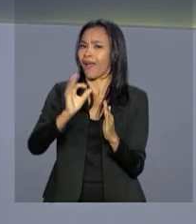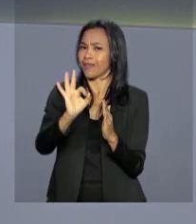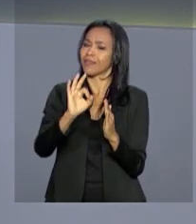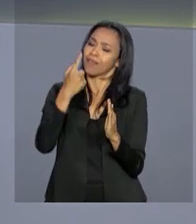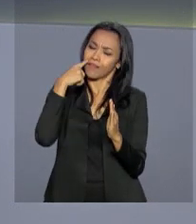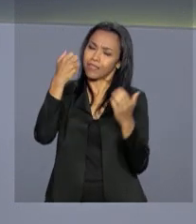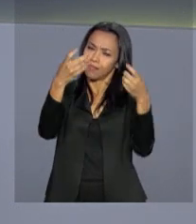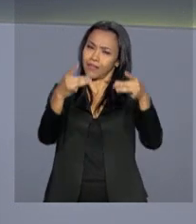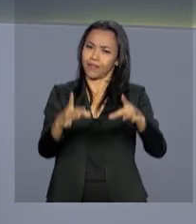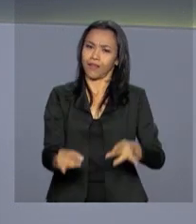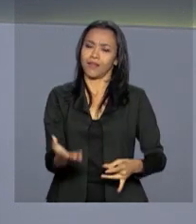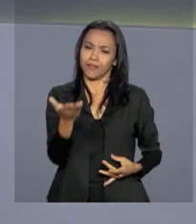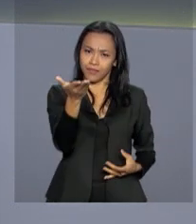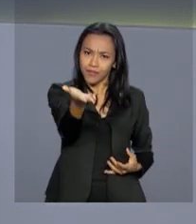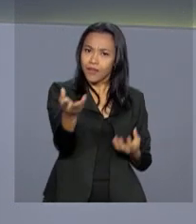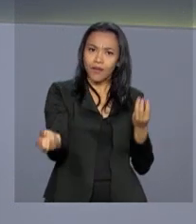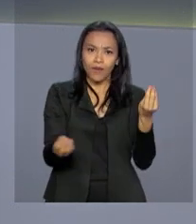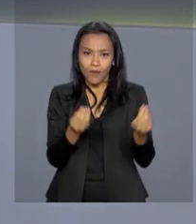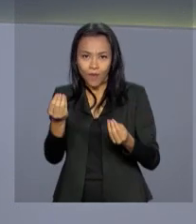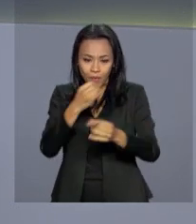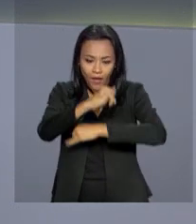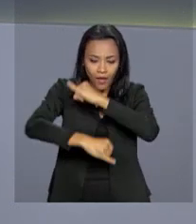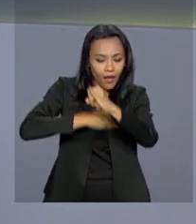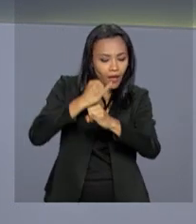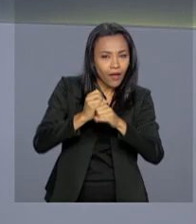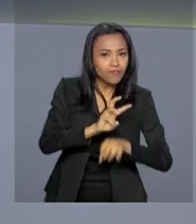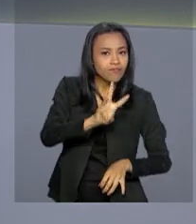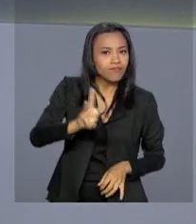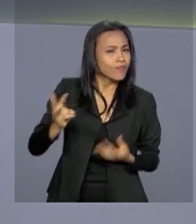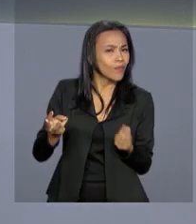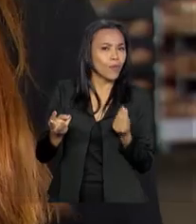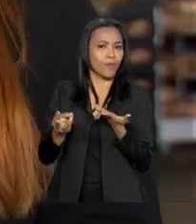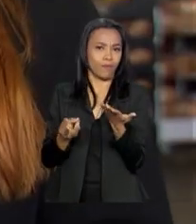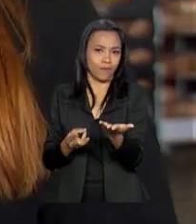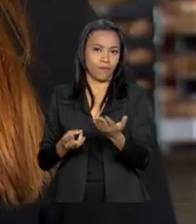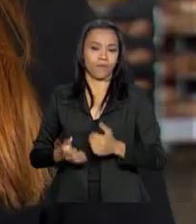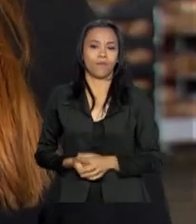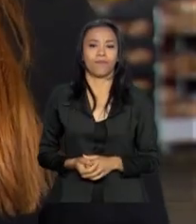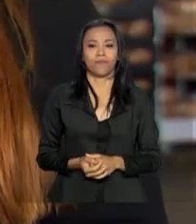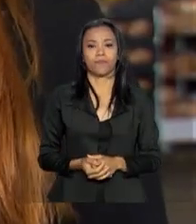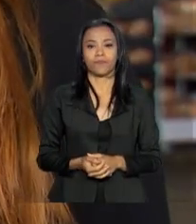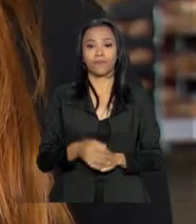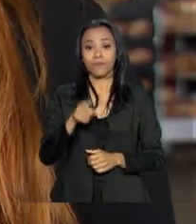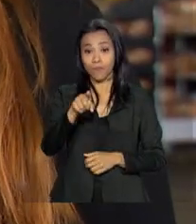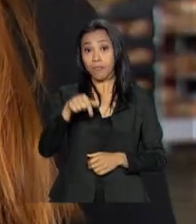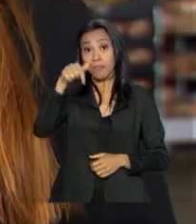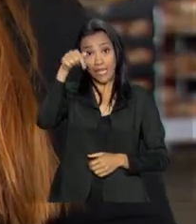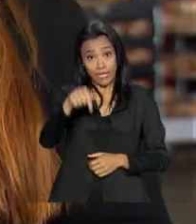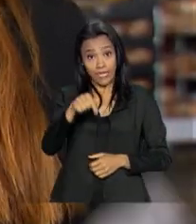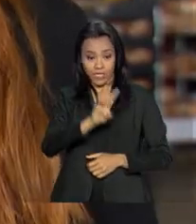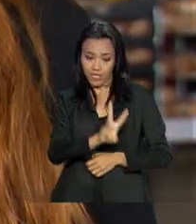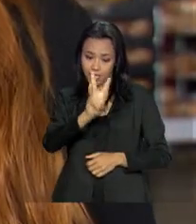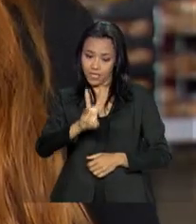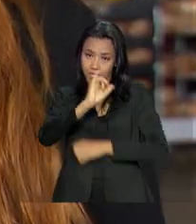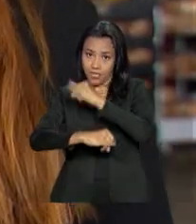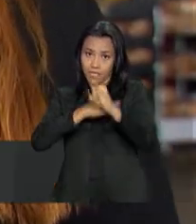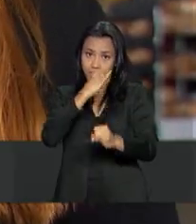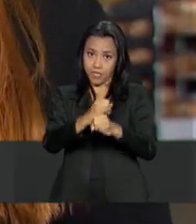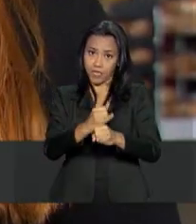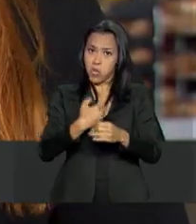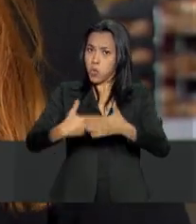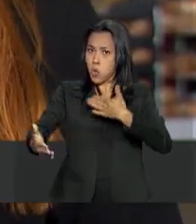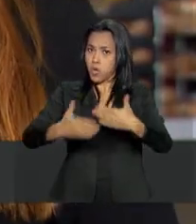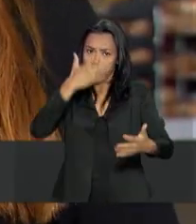lopes traz os detalhes sobre o portal loterias online neste site qualquer brasileiro